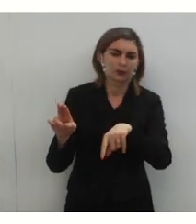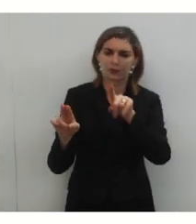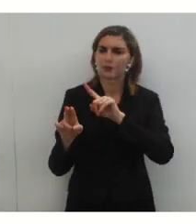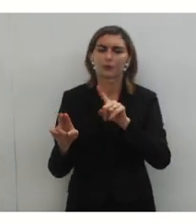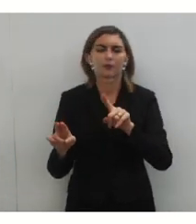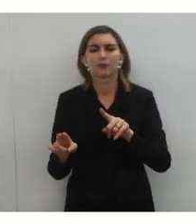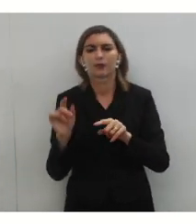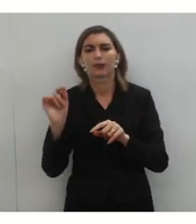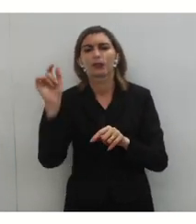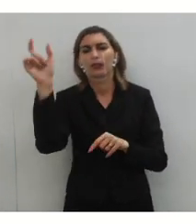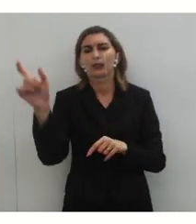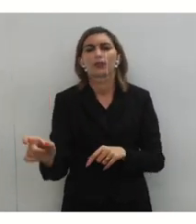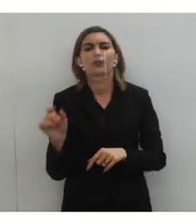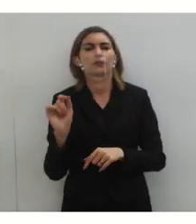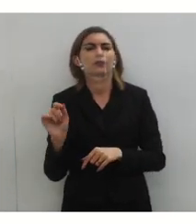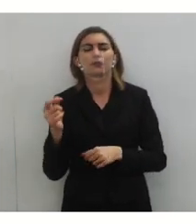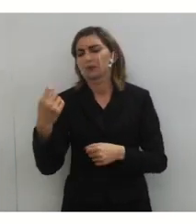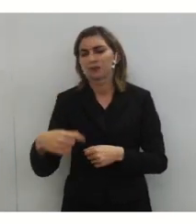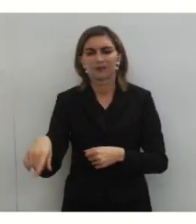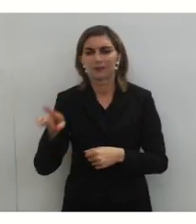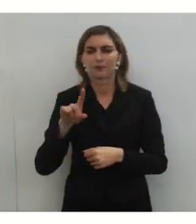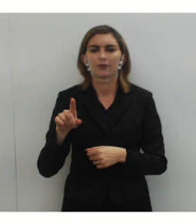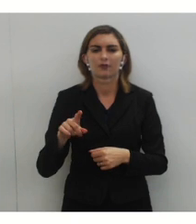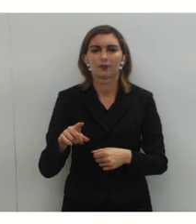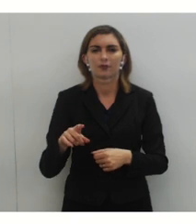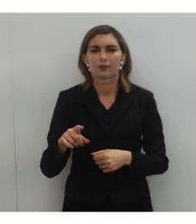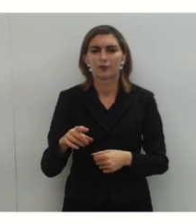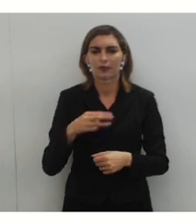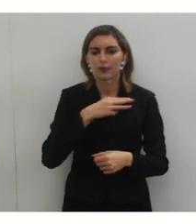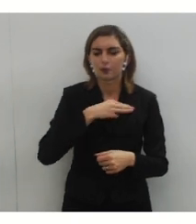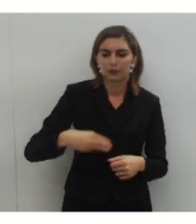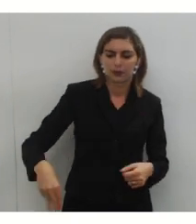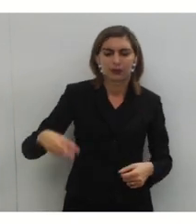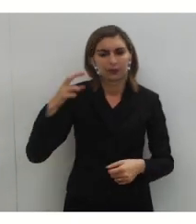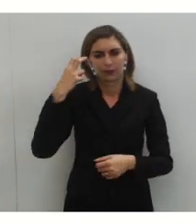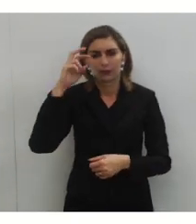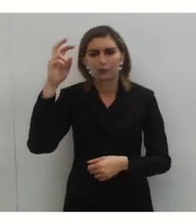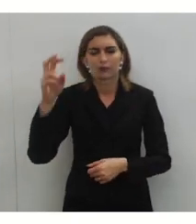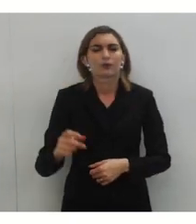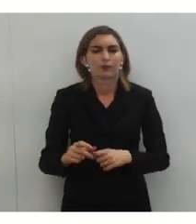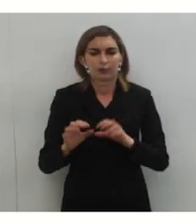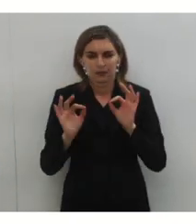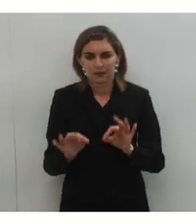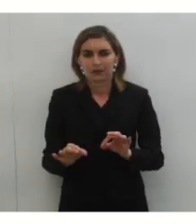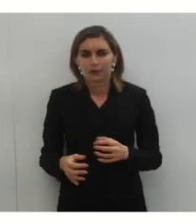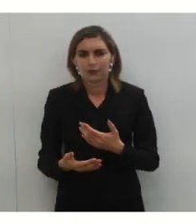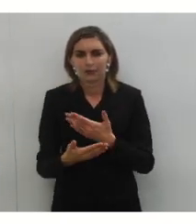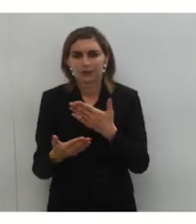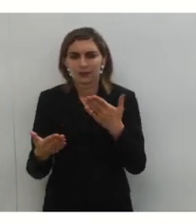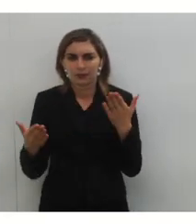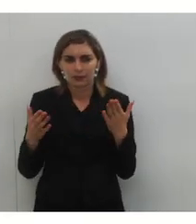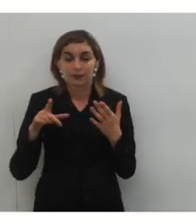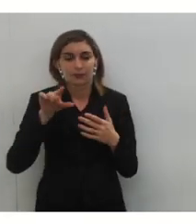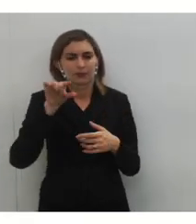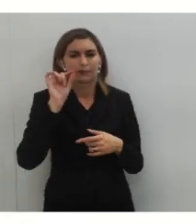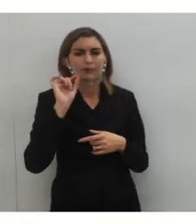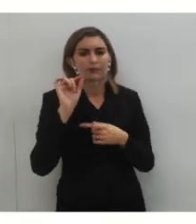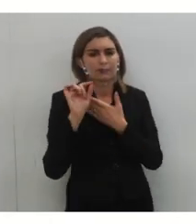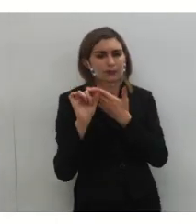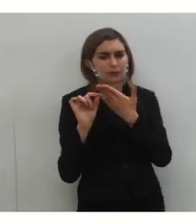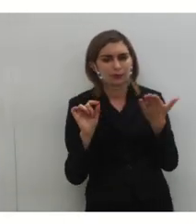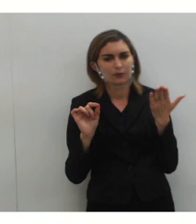é esse possível, né, ministro da cultura, tá certo? Então, a escolha